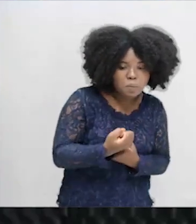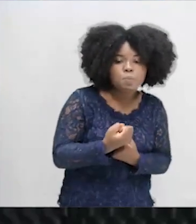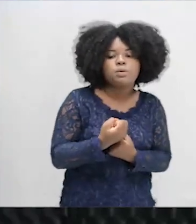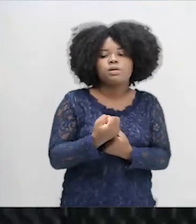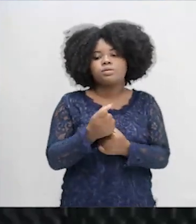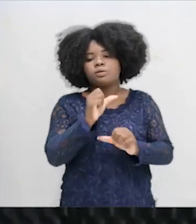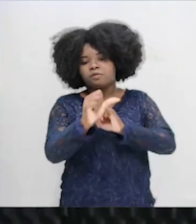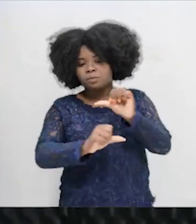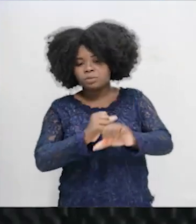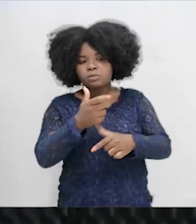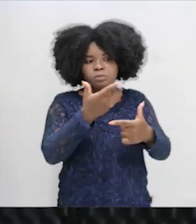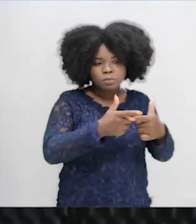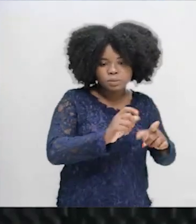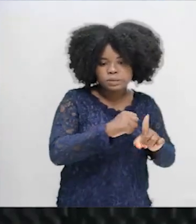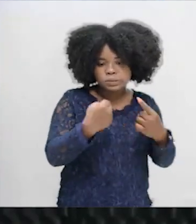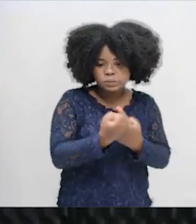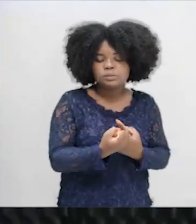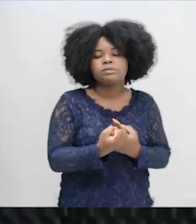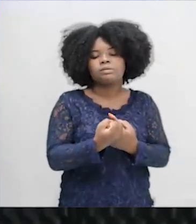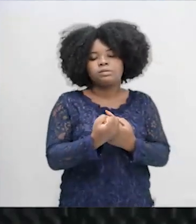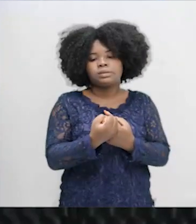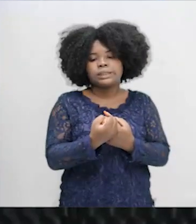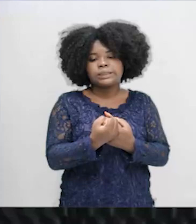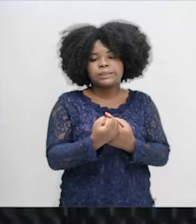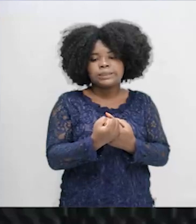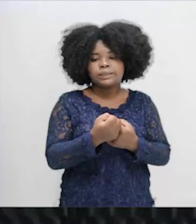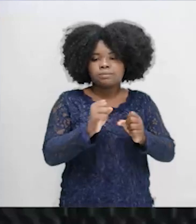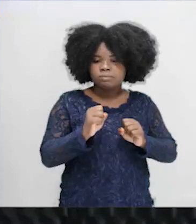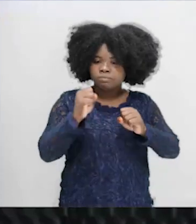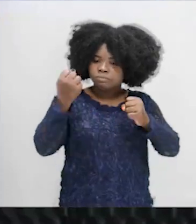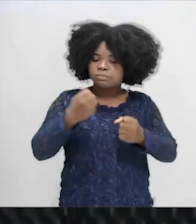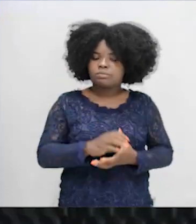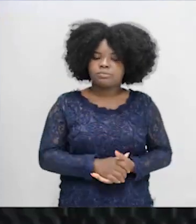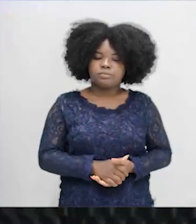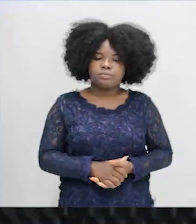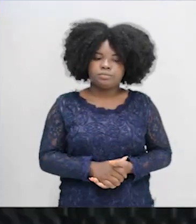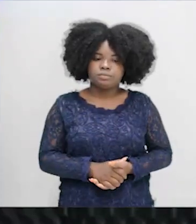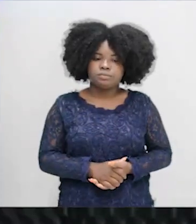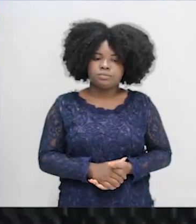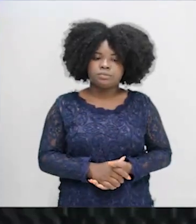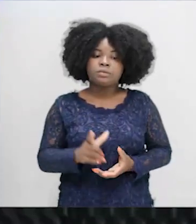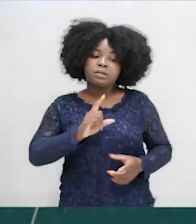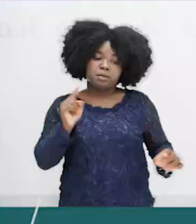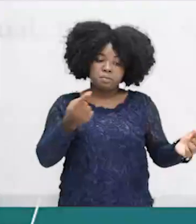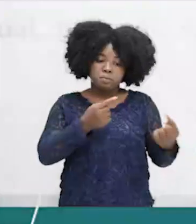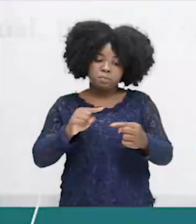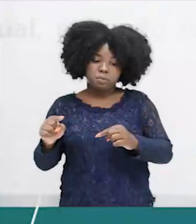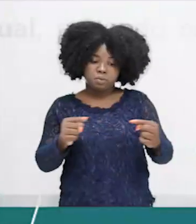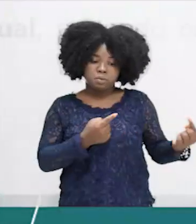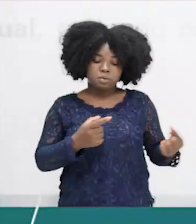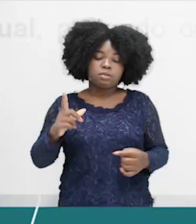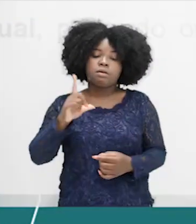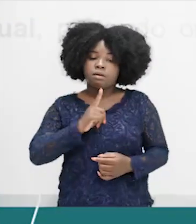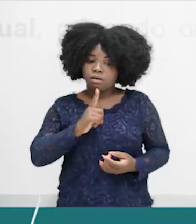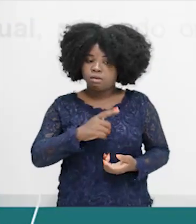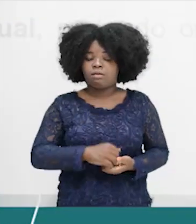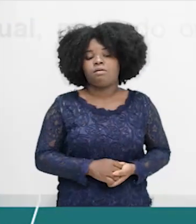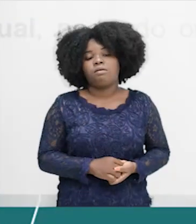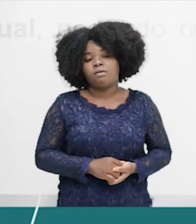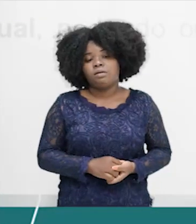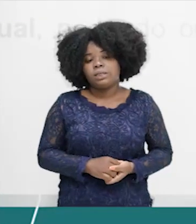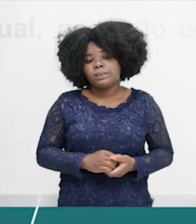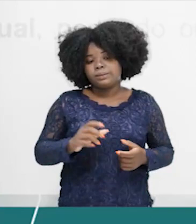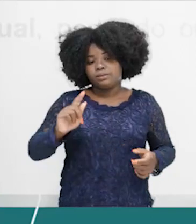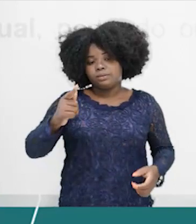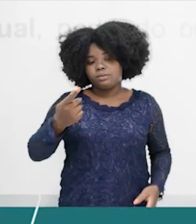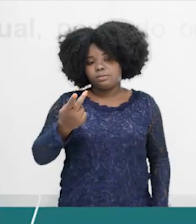encaixe social, de todas as figuras que você tem socialmente que você não pode abandonar. Gera polêmica? Gera. Né? O quadrinho, ele